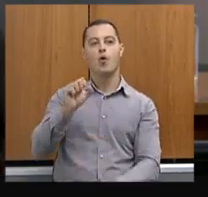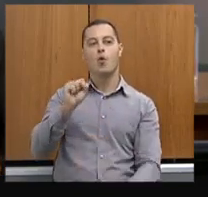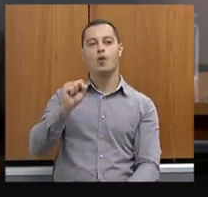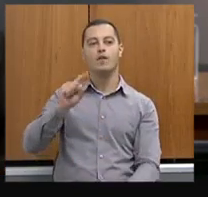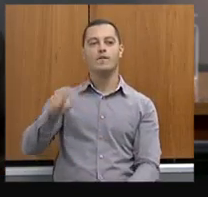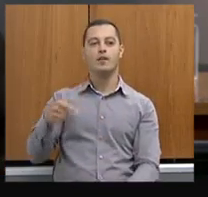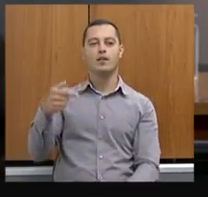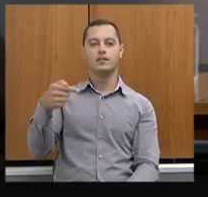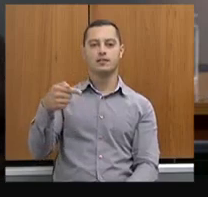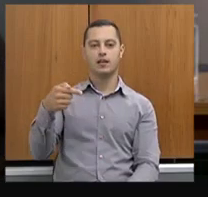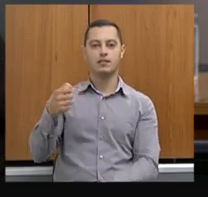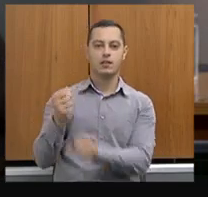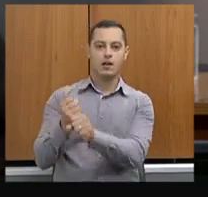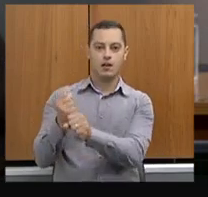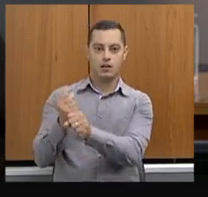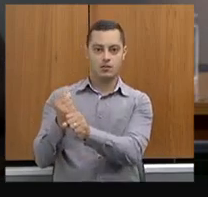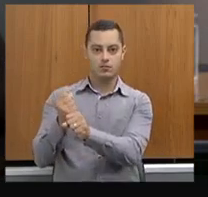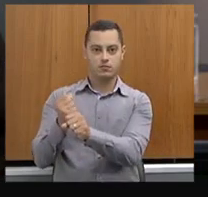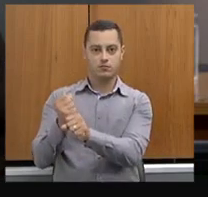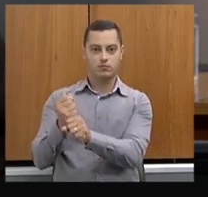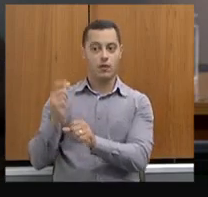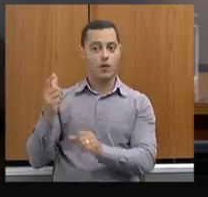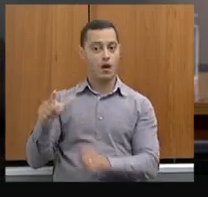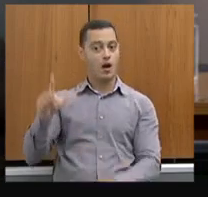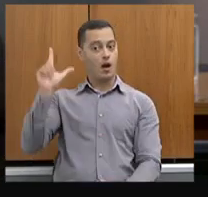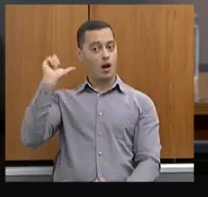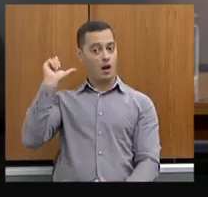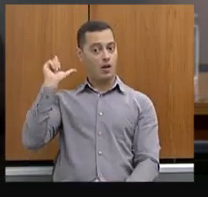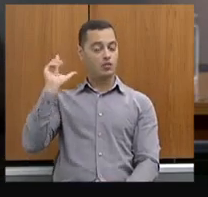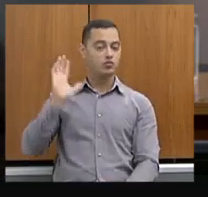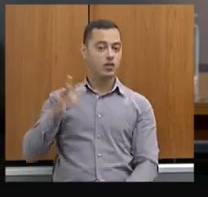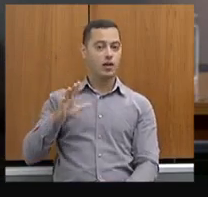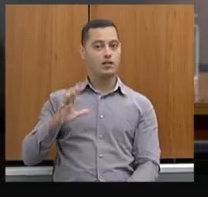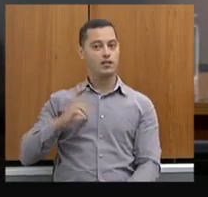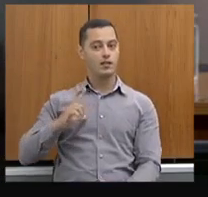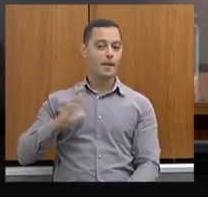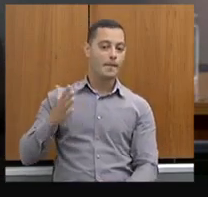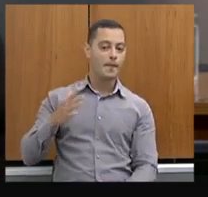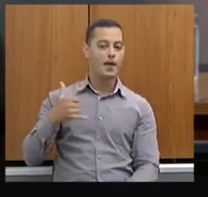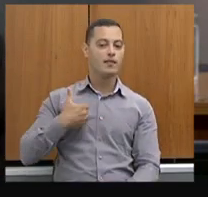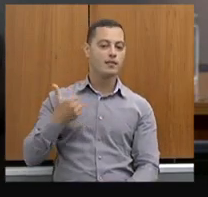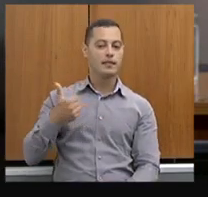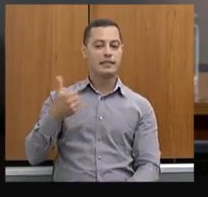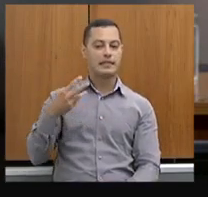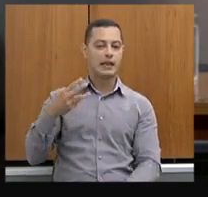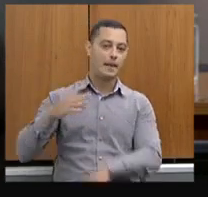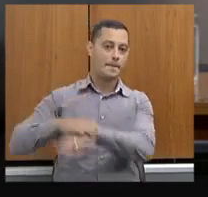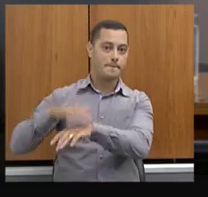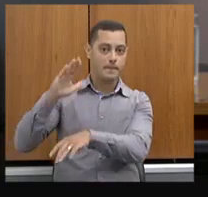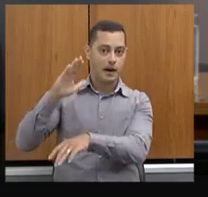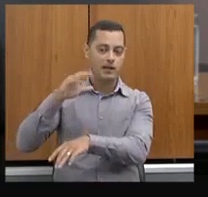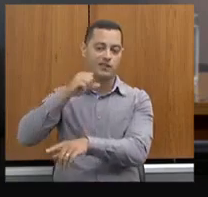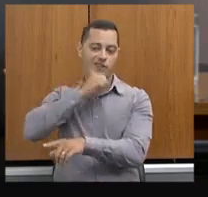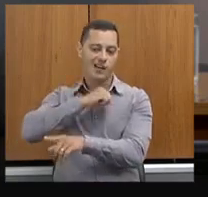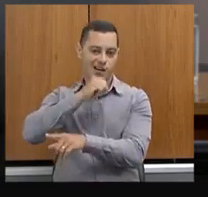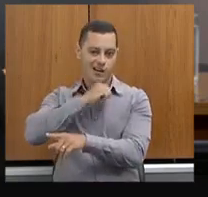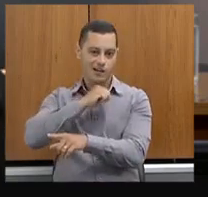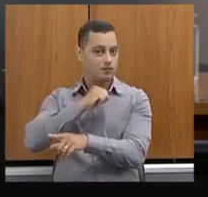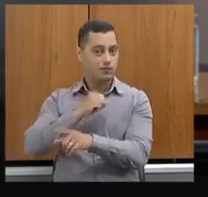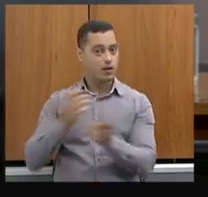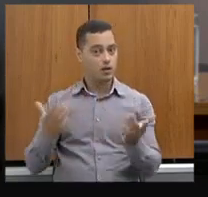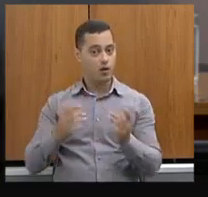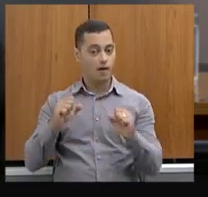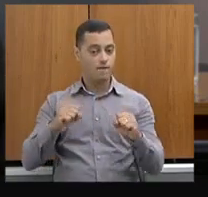mais de 13 anos de idade média da nossa Frota Estamos nos esforçando